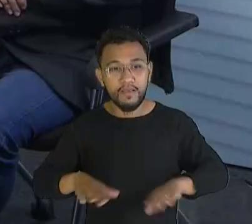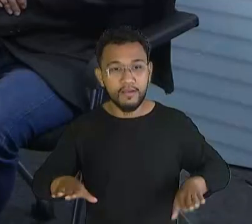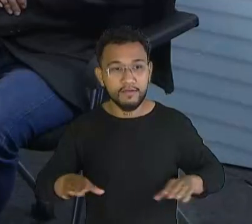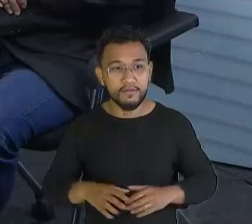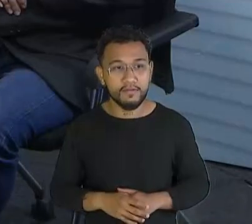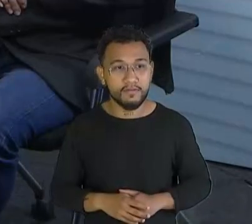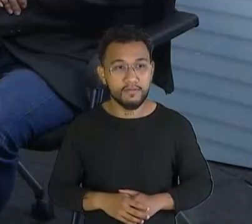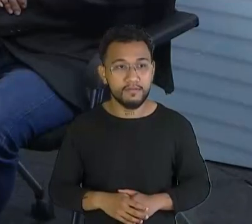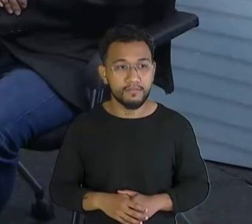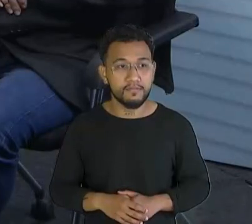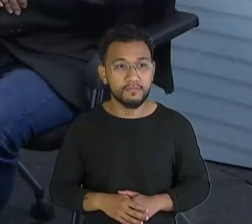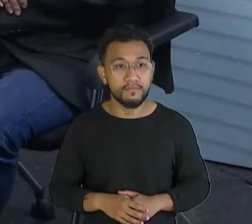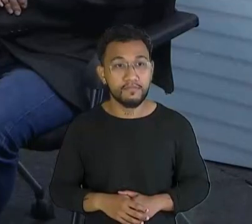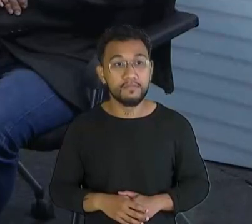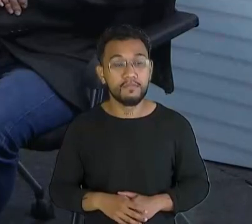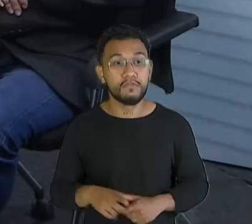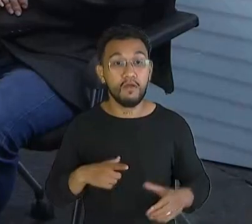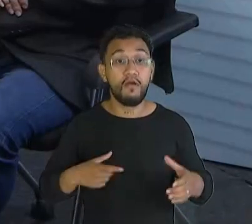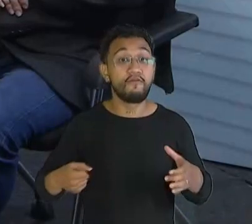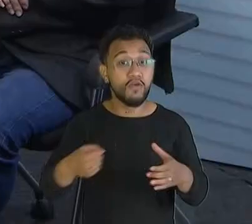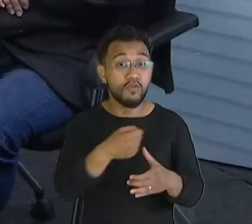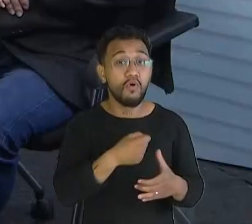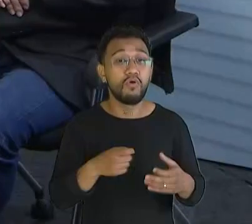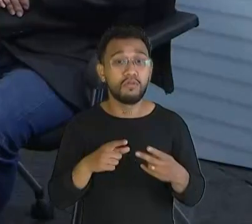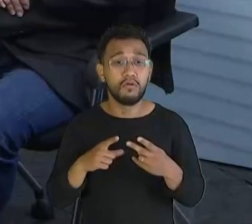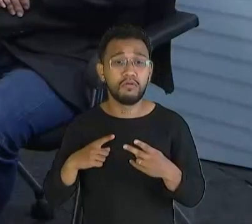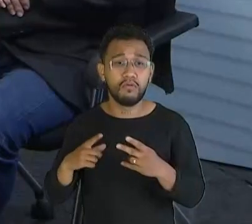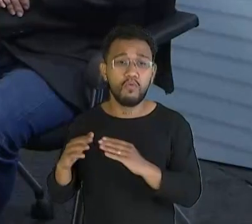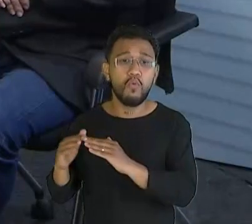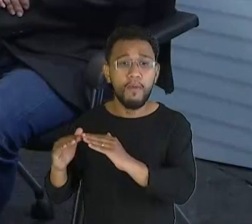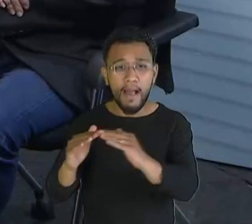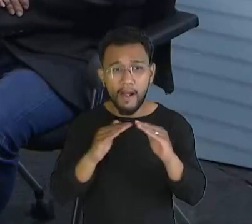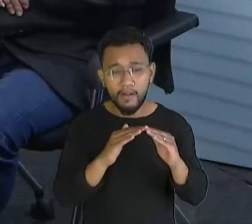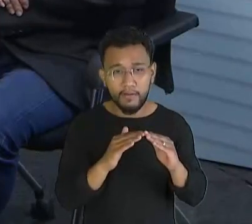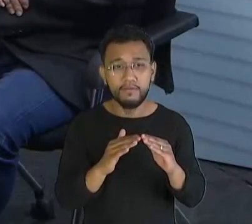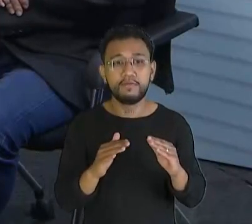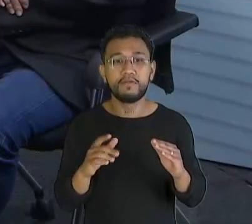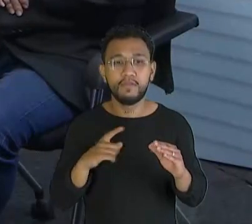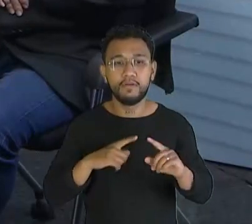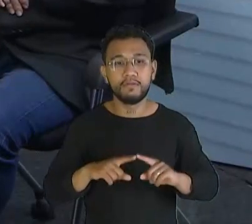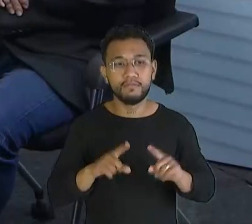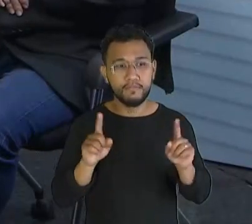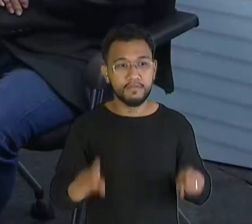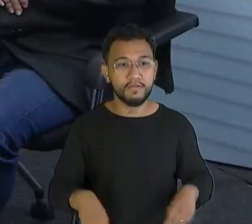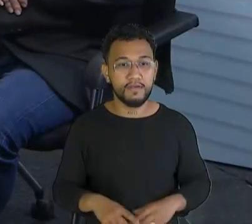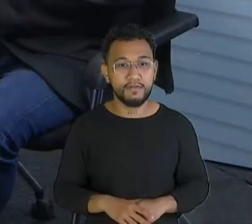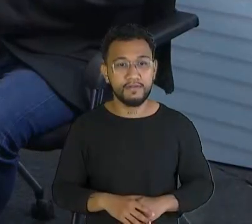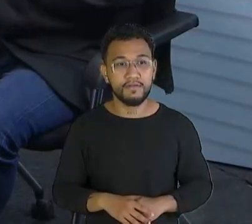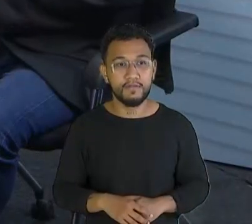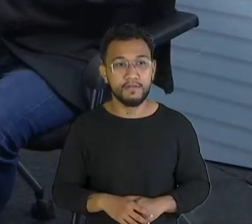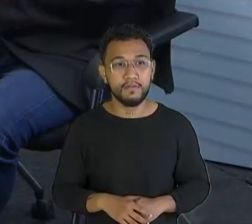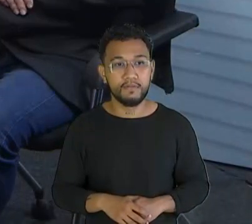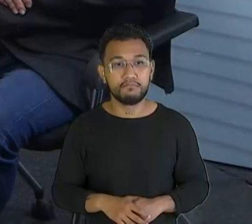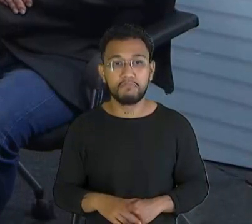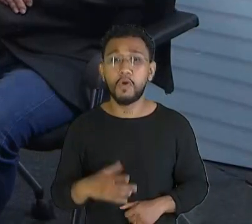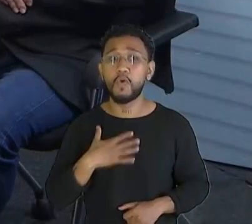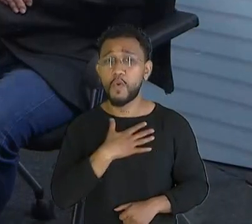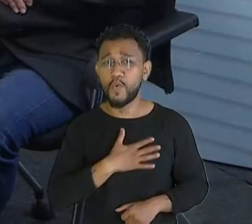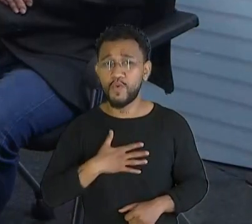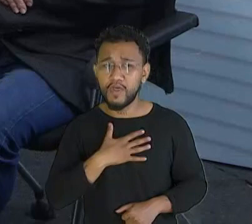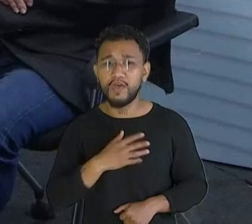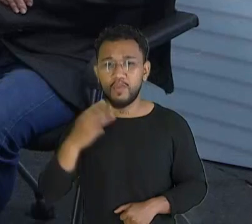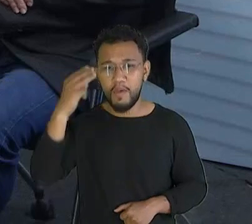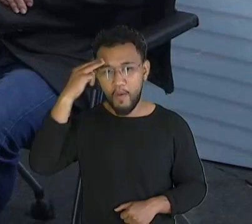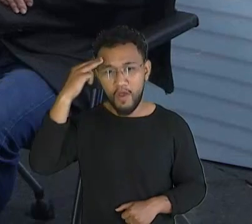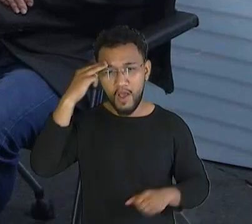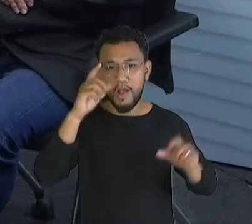O refeitório. Tem uma comunidade ao redor lá. Então, a gente está com esse projeto de tentar incluir também. Gostei, foi do memorial